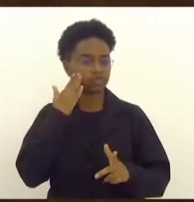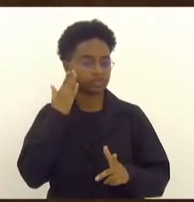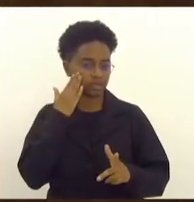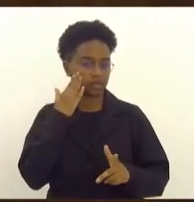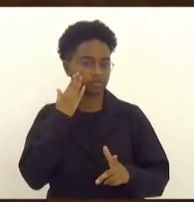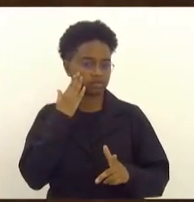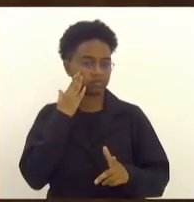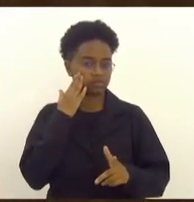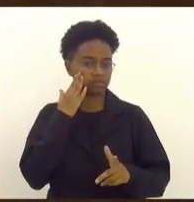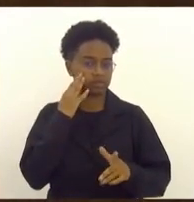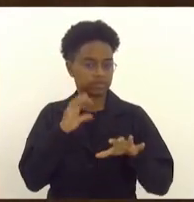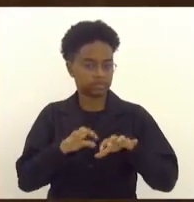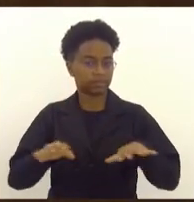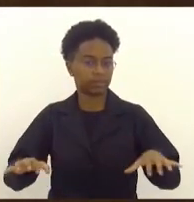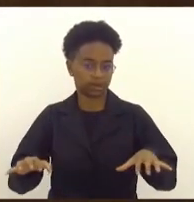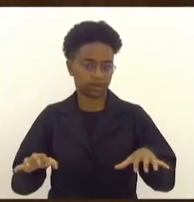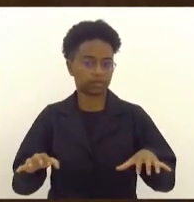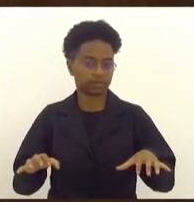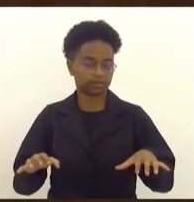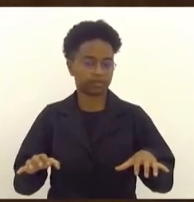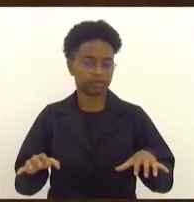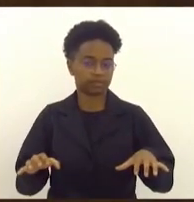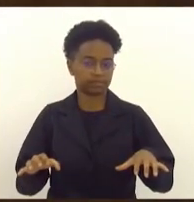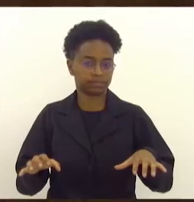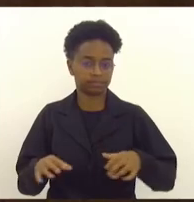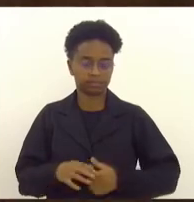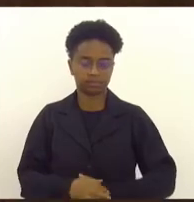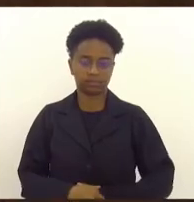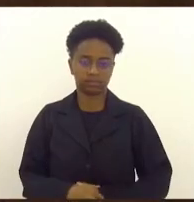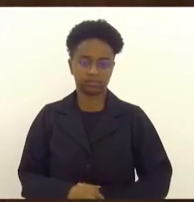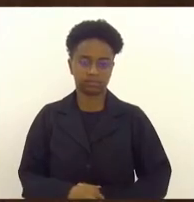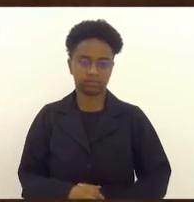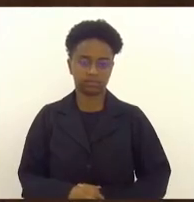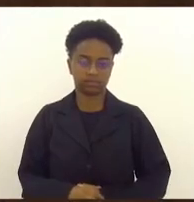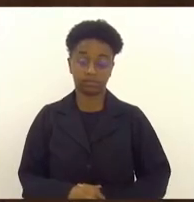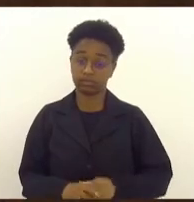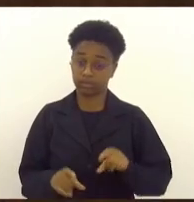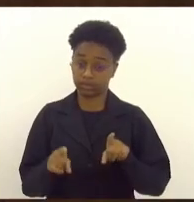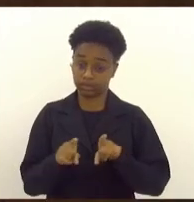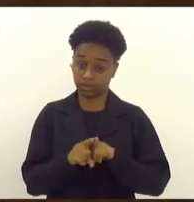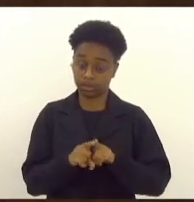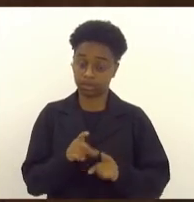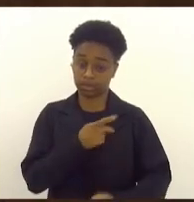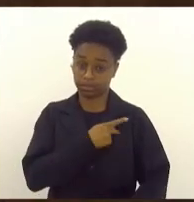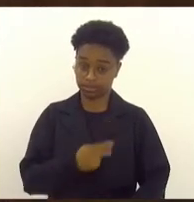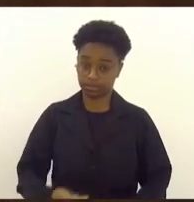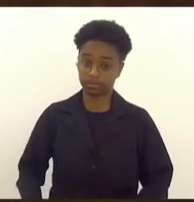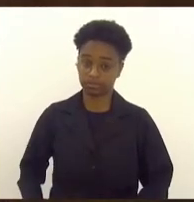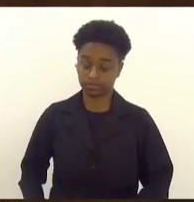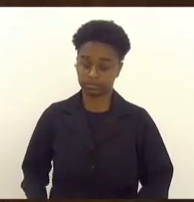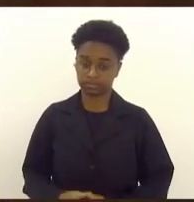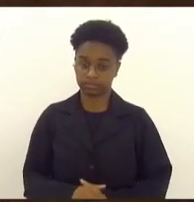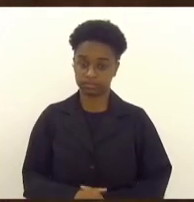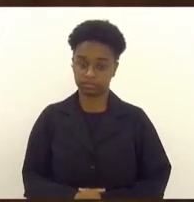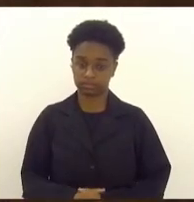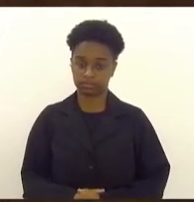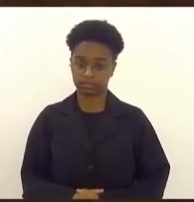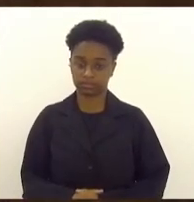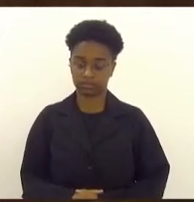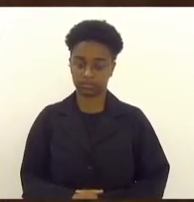diferenças sei fazer essas diferenças Além do mais senhor presidente Além do mais o presente